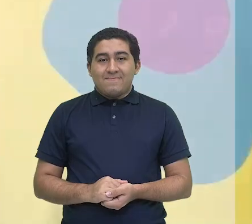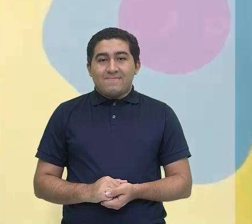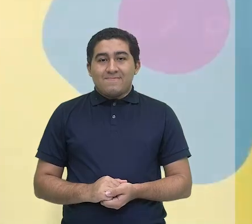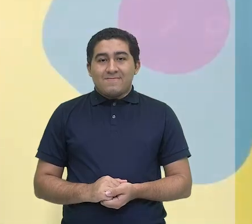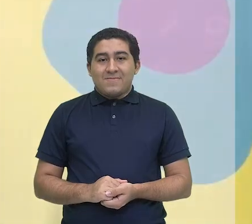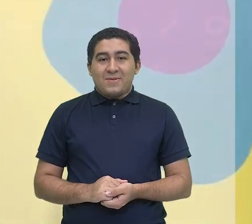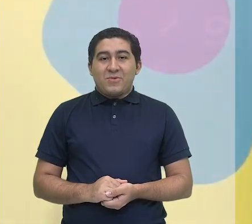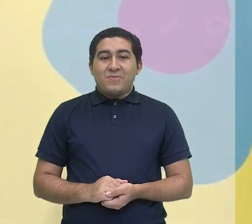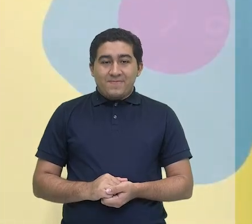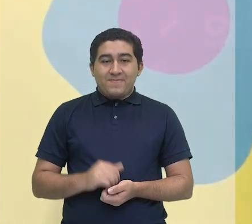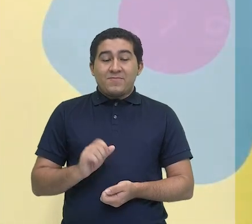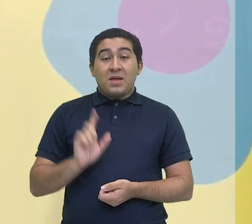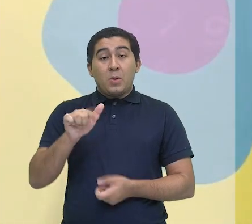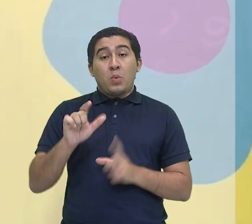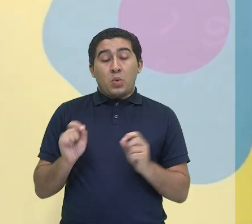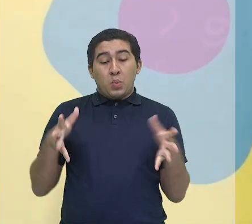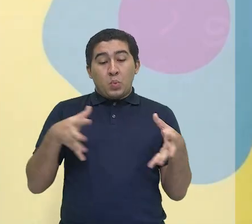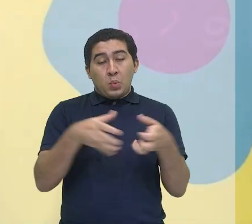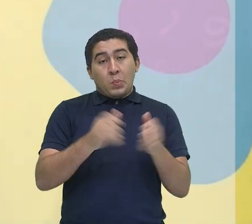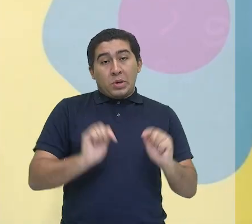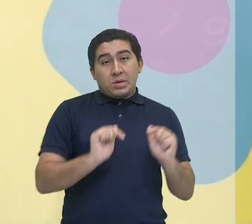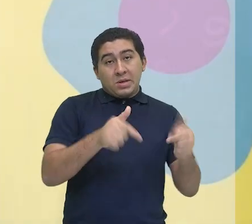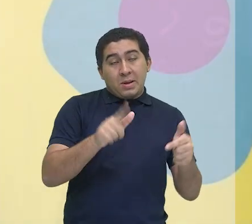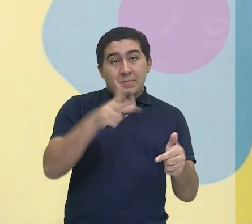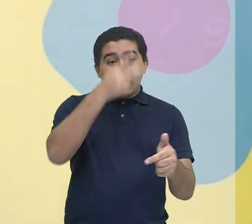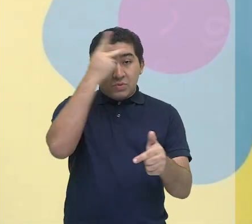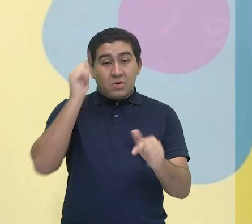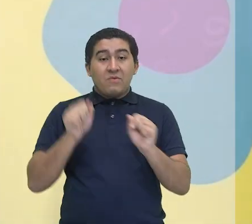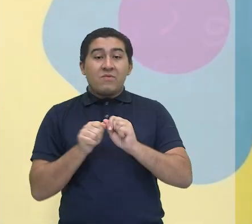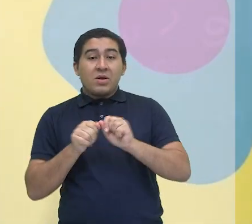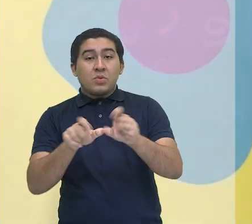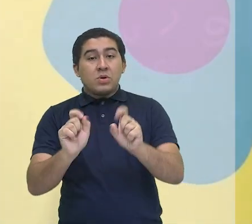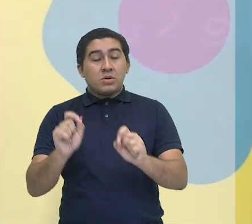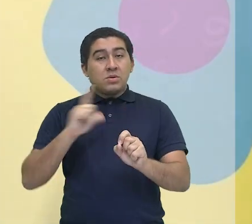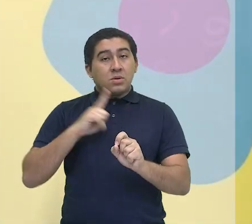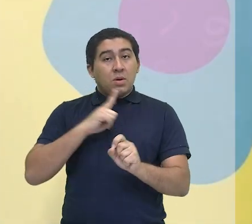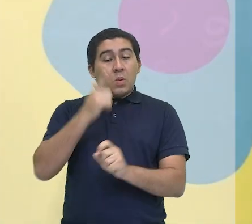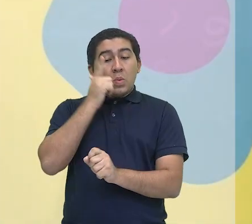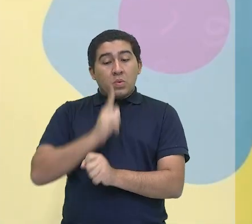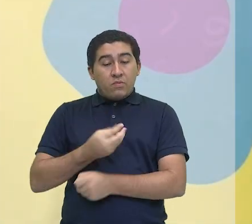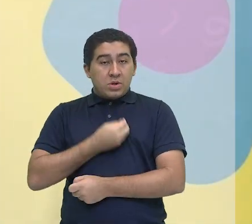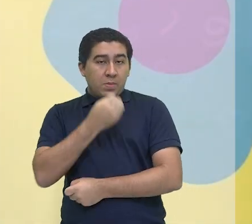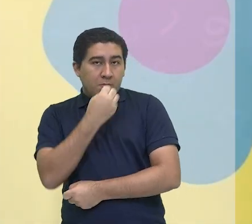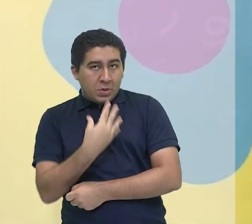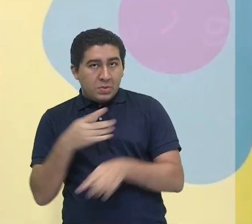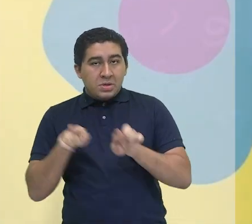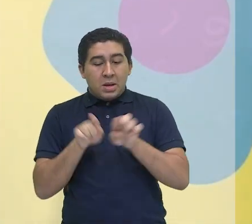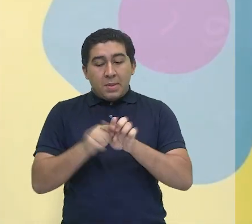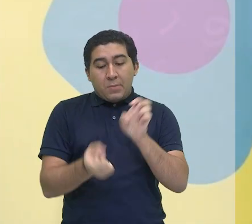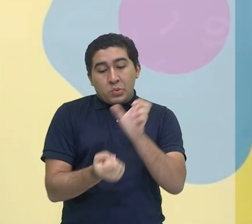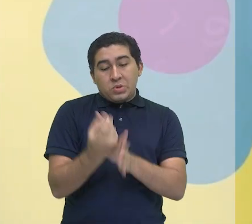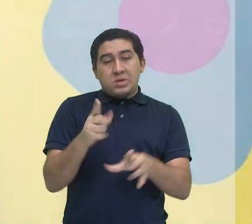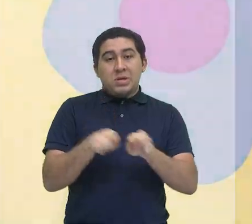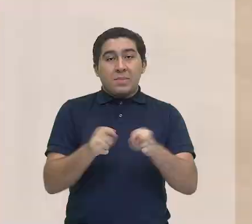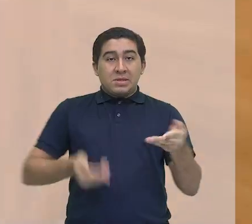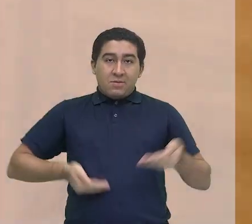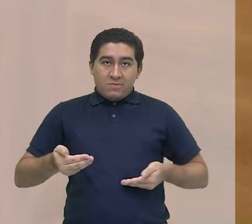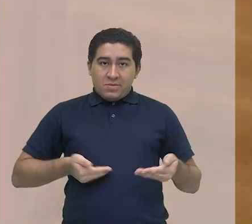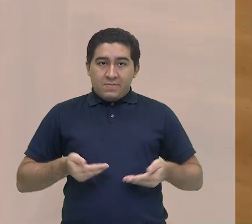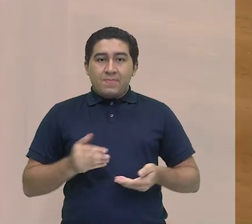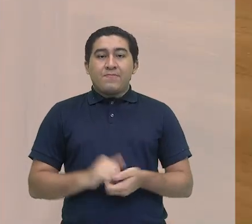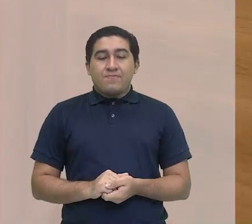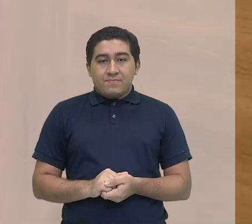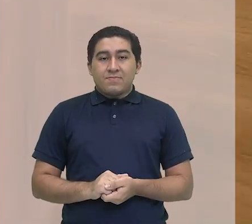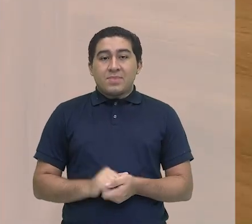É o conjunto de atividades que as pessoas fazem para garantir a vida, produzir coisas e prestar serviços. Ele